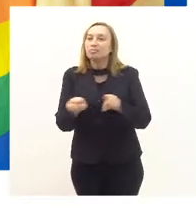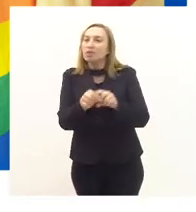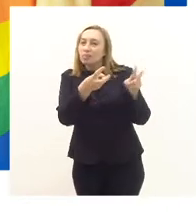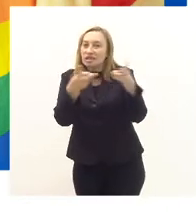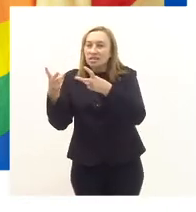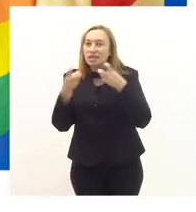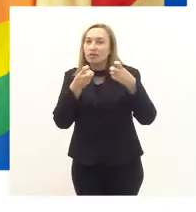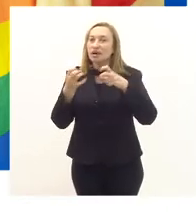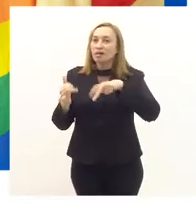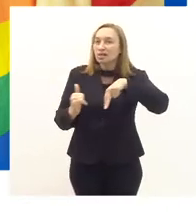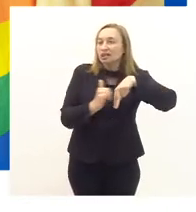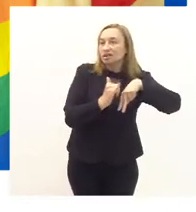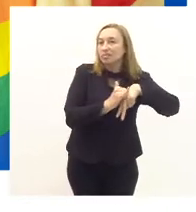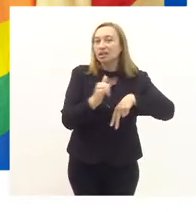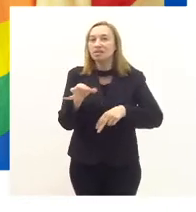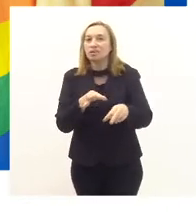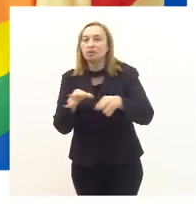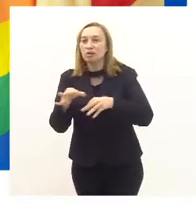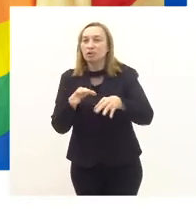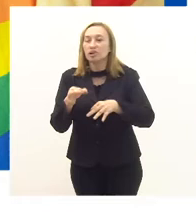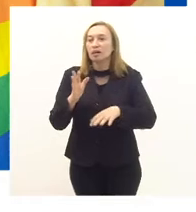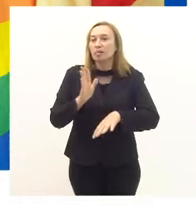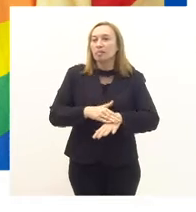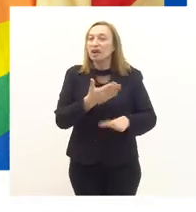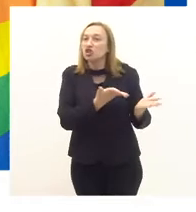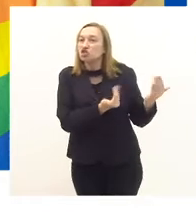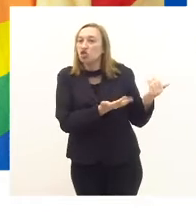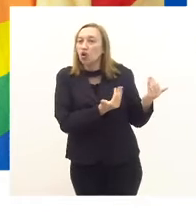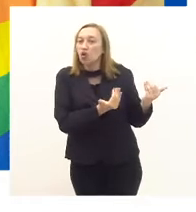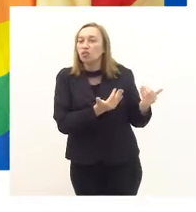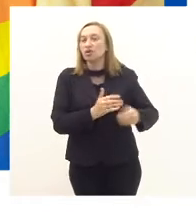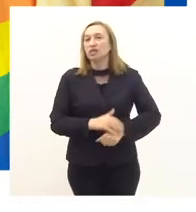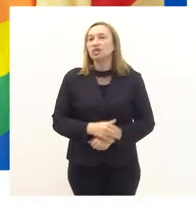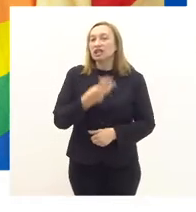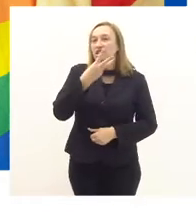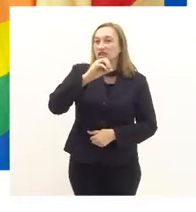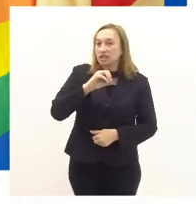que o atendimento a esse programa é do público mais jovem, né? Chegando ali de